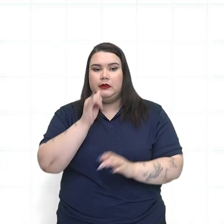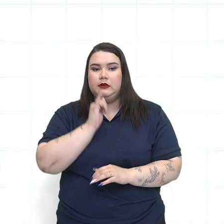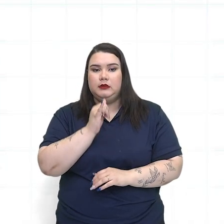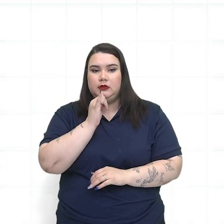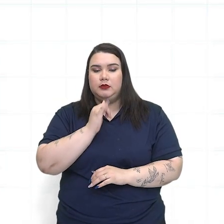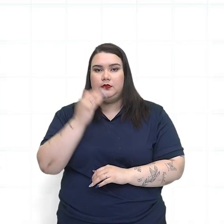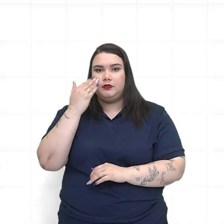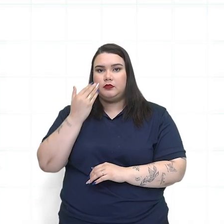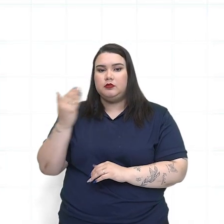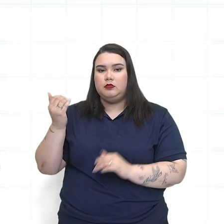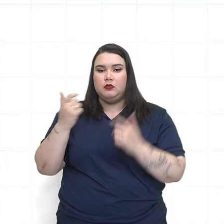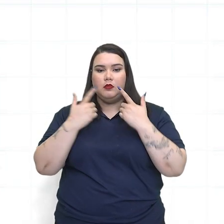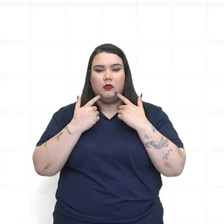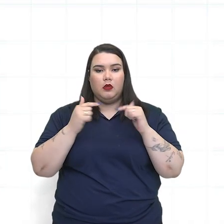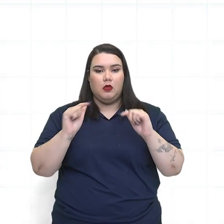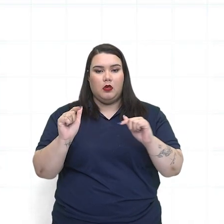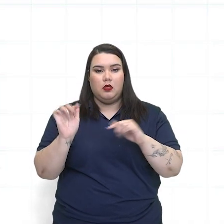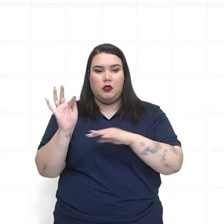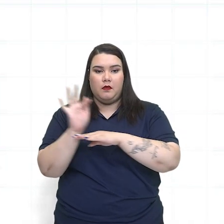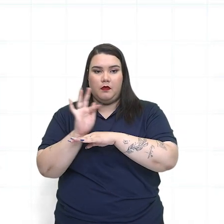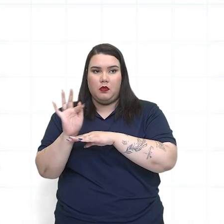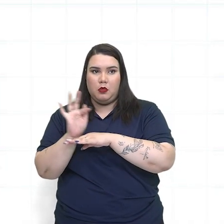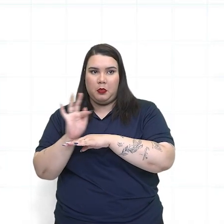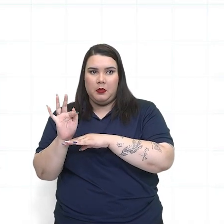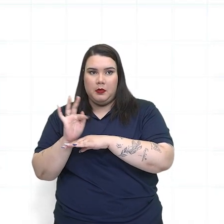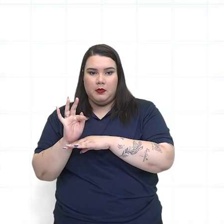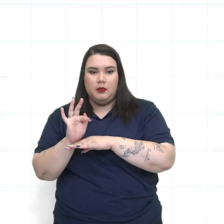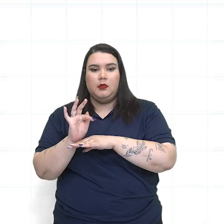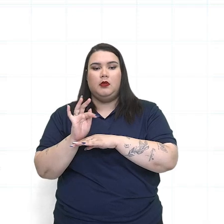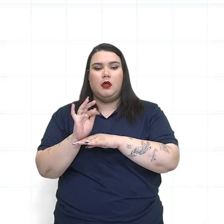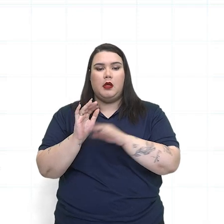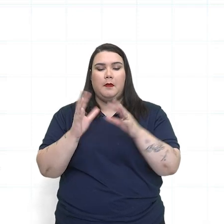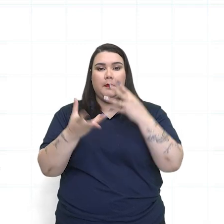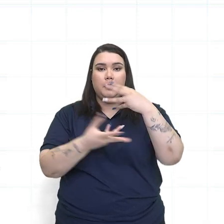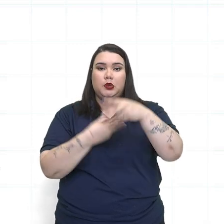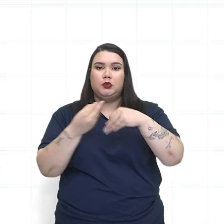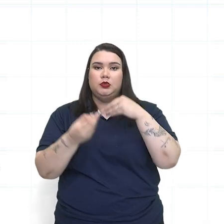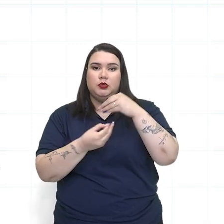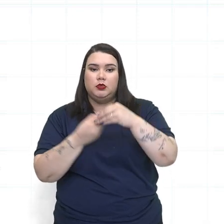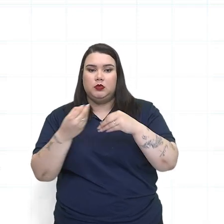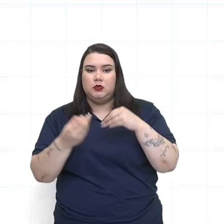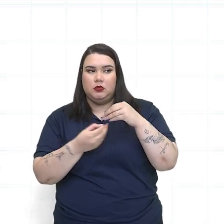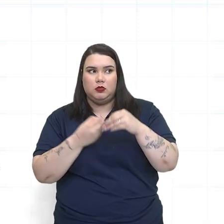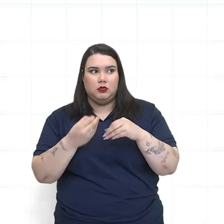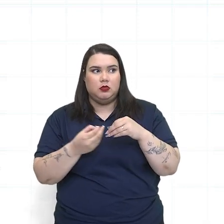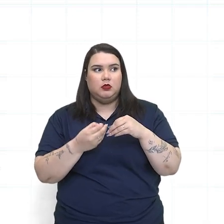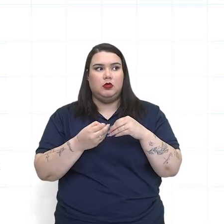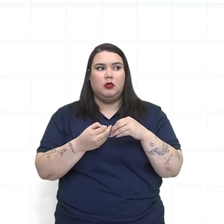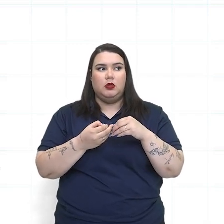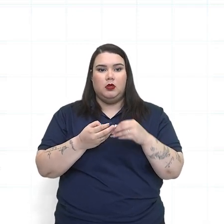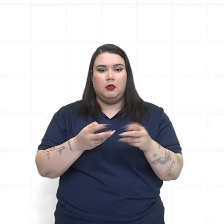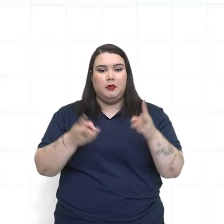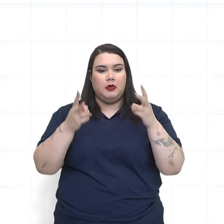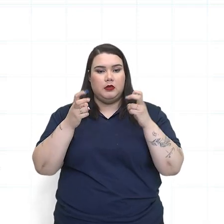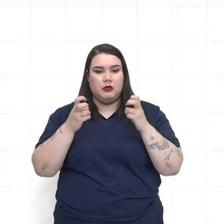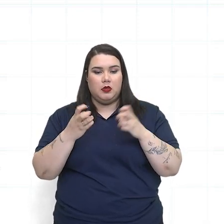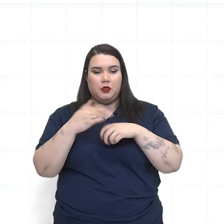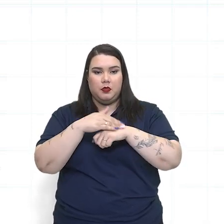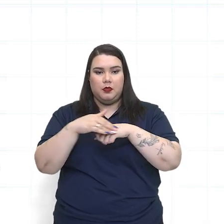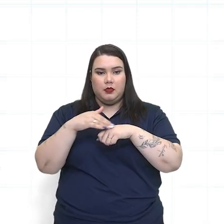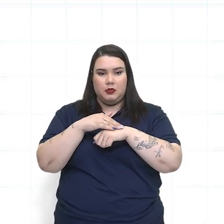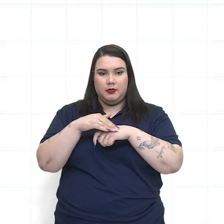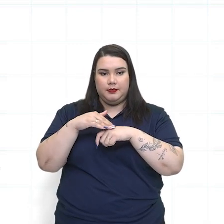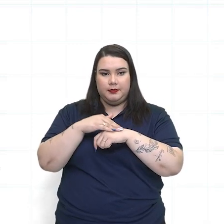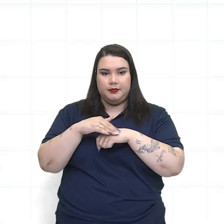linguagem formal, né? E no finalzinho você vê a conversa